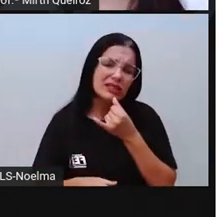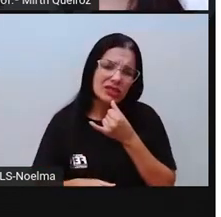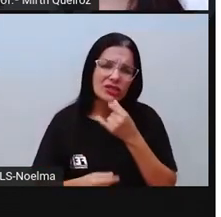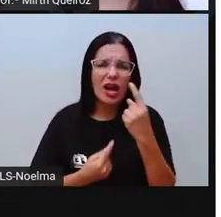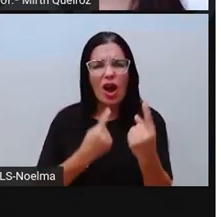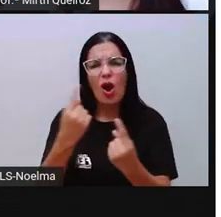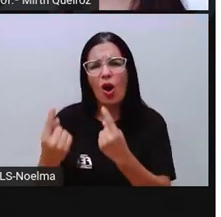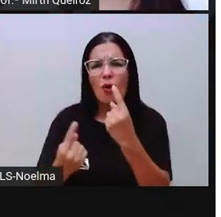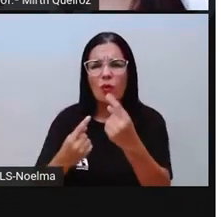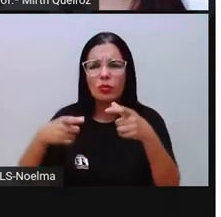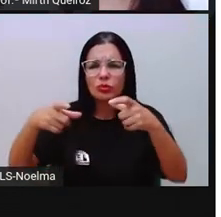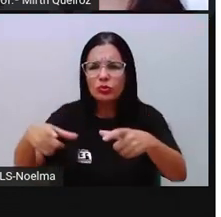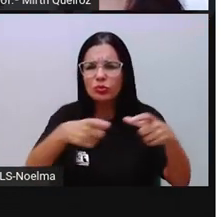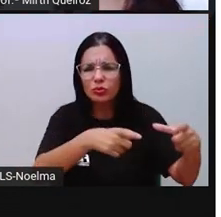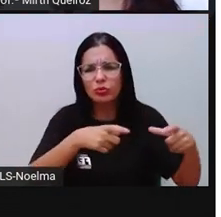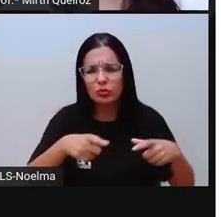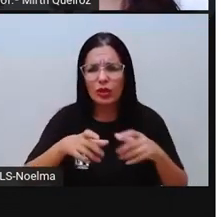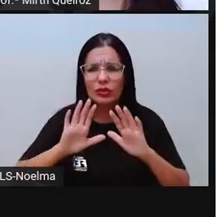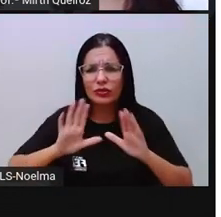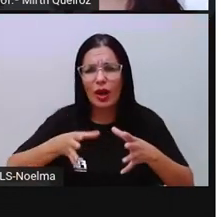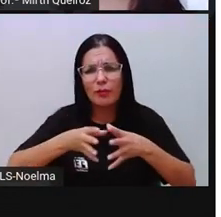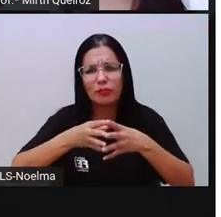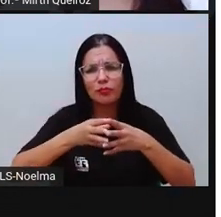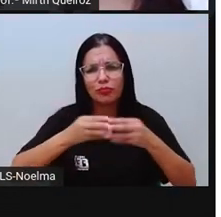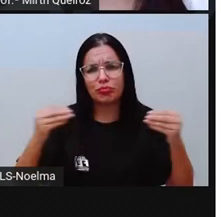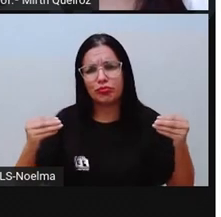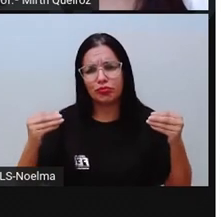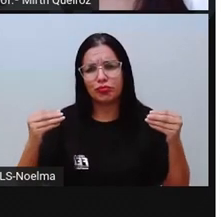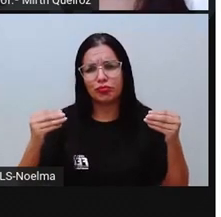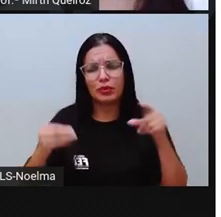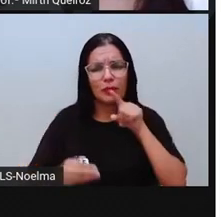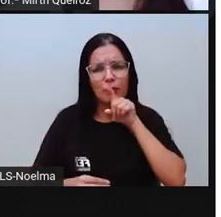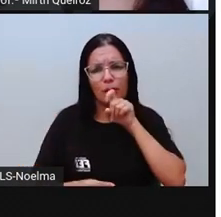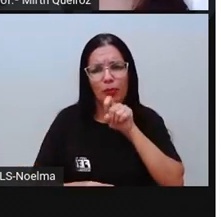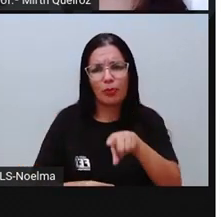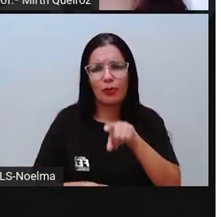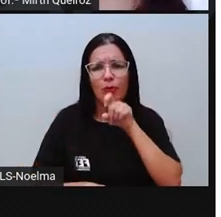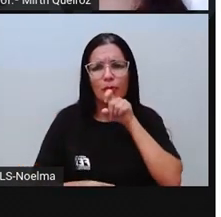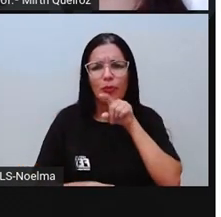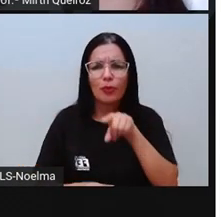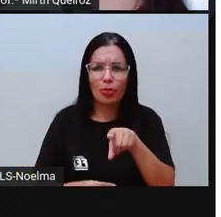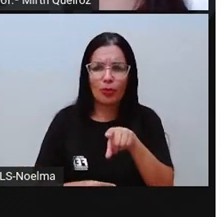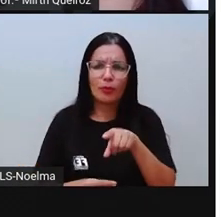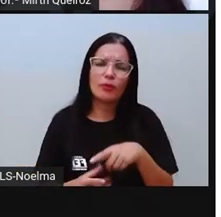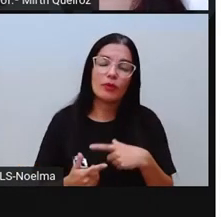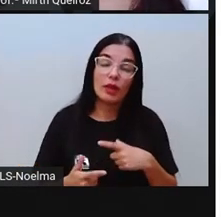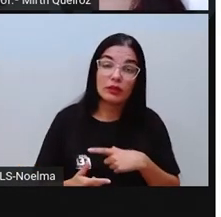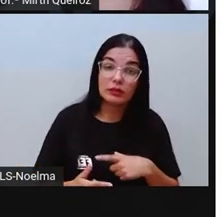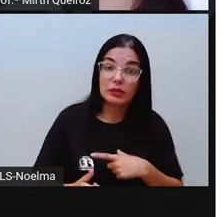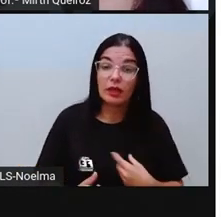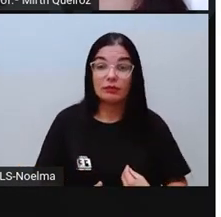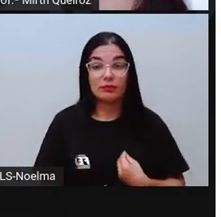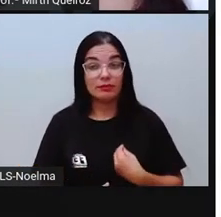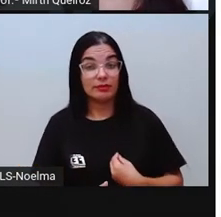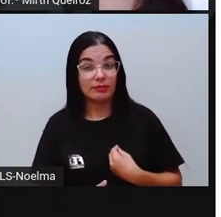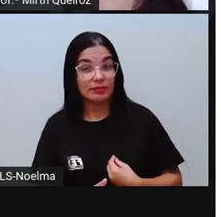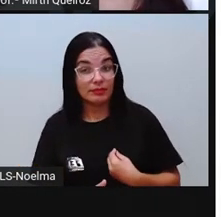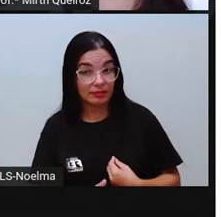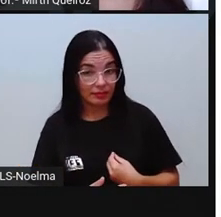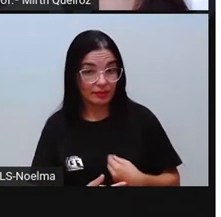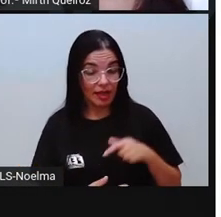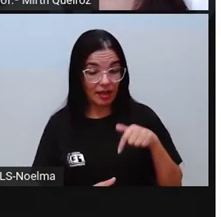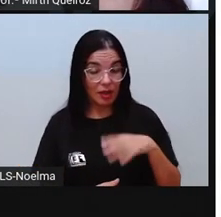alguns locais, ele já foi extinto, né, o tamanduá-bandeira, embora ele esteja presente aí não só